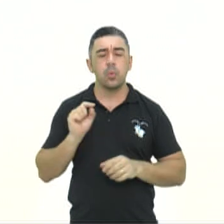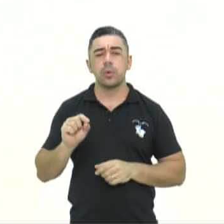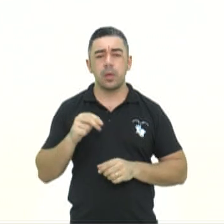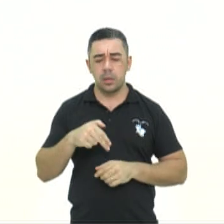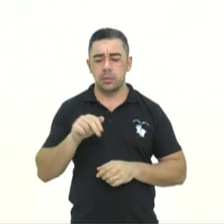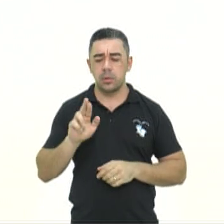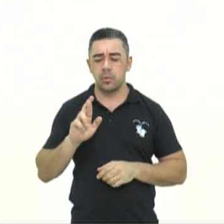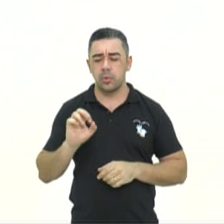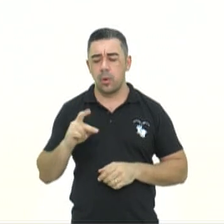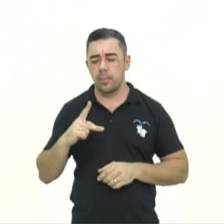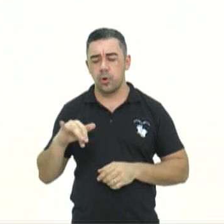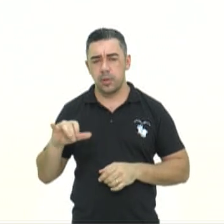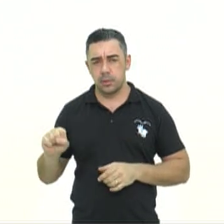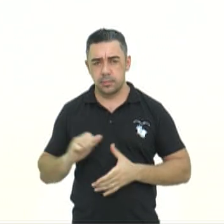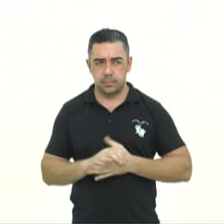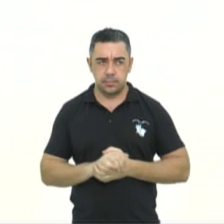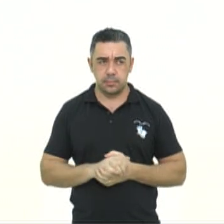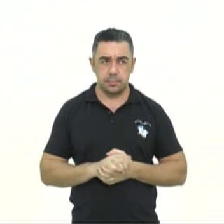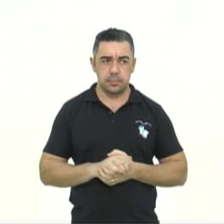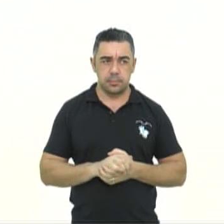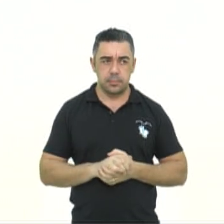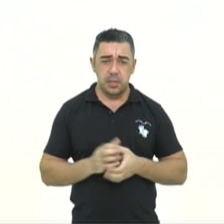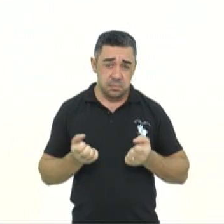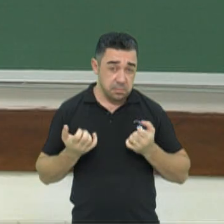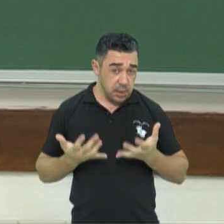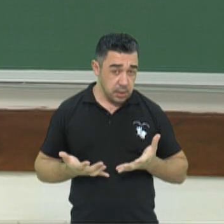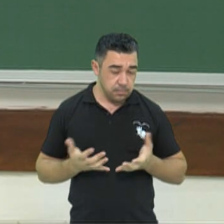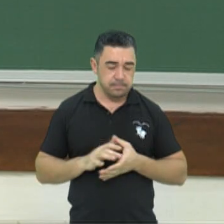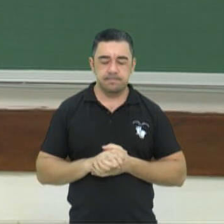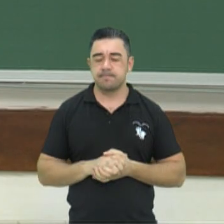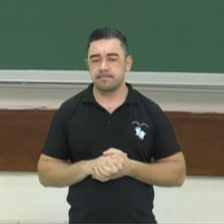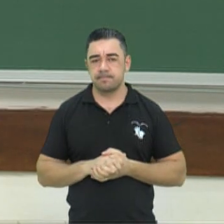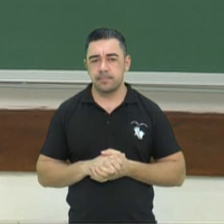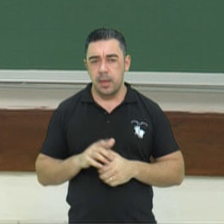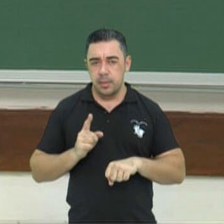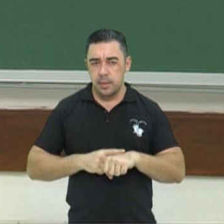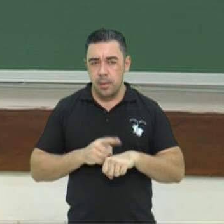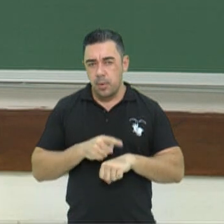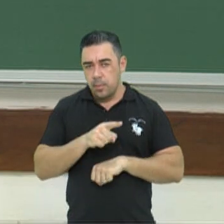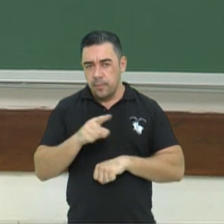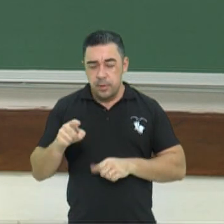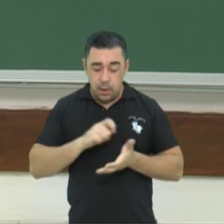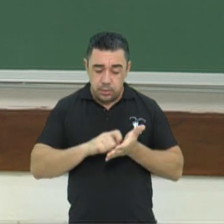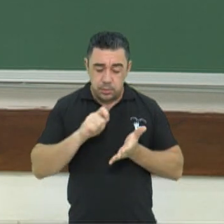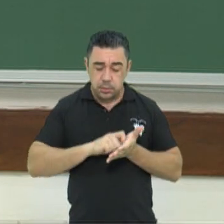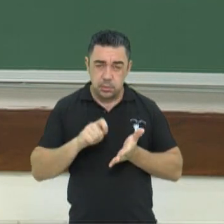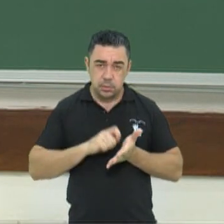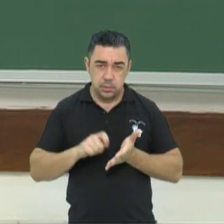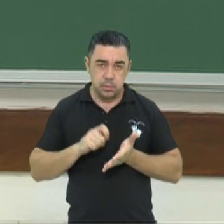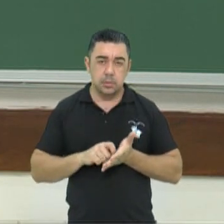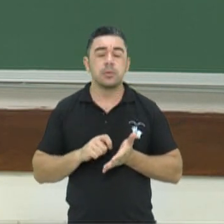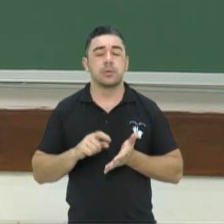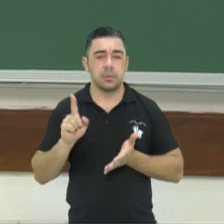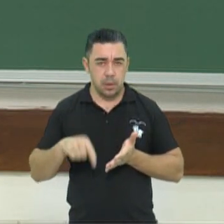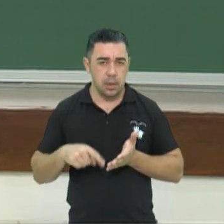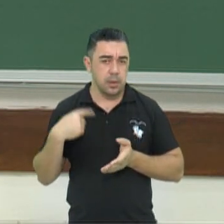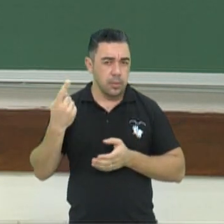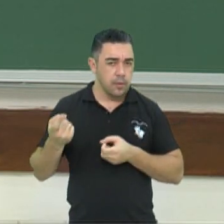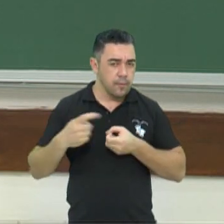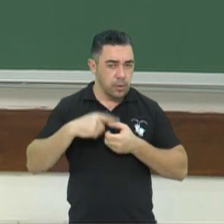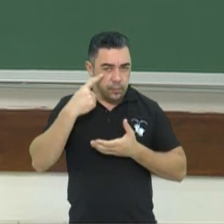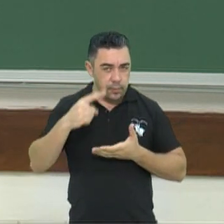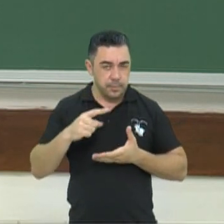uma neurópolis? Comente. Então, deixar um tempinho para que vocês possam responder essas questões e daqui a pouco